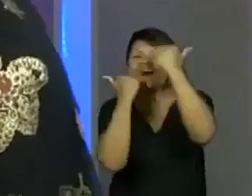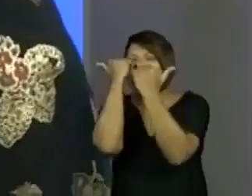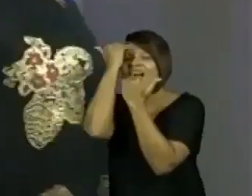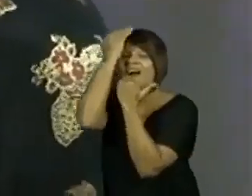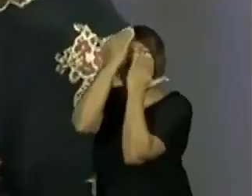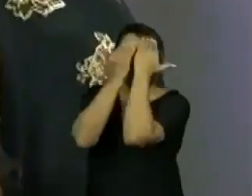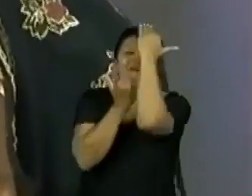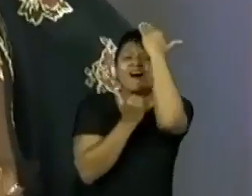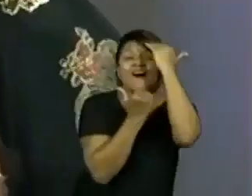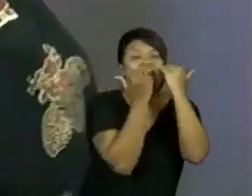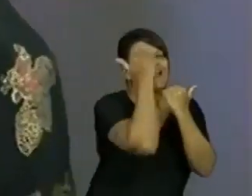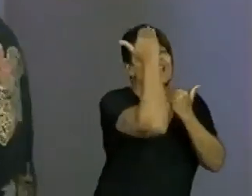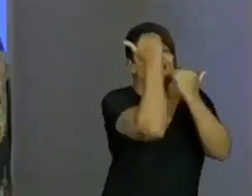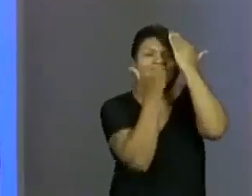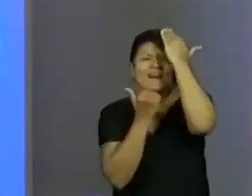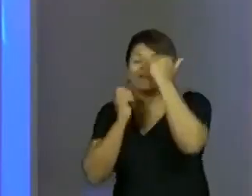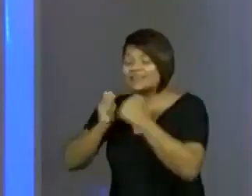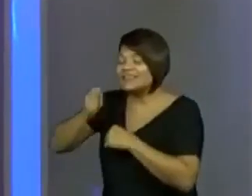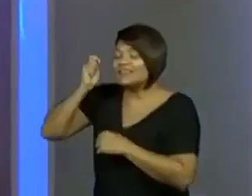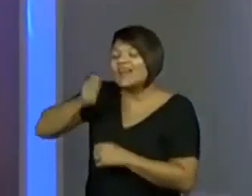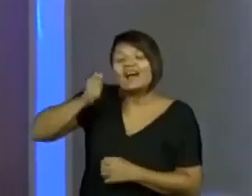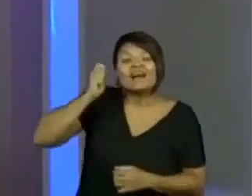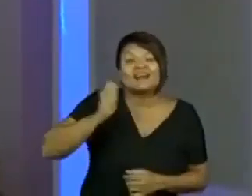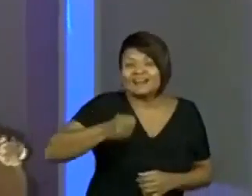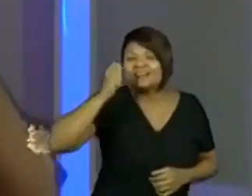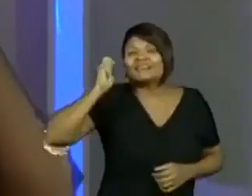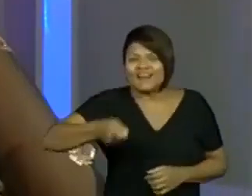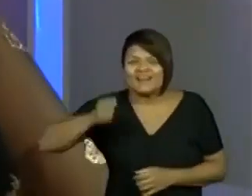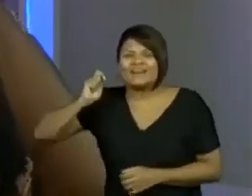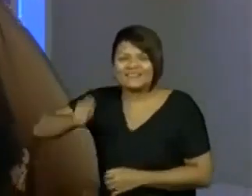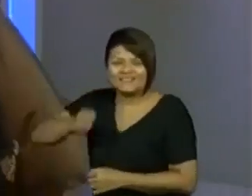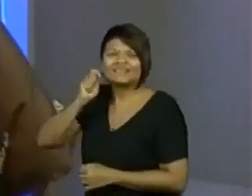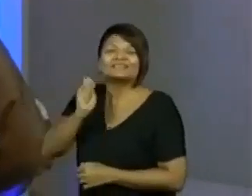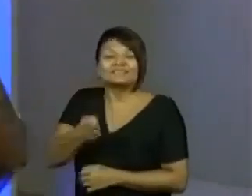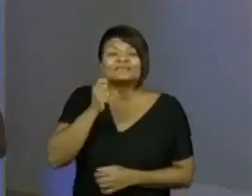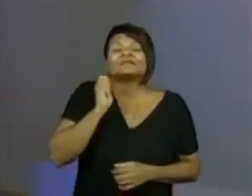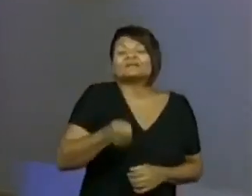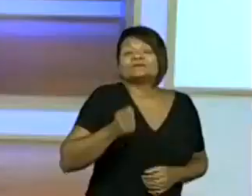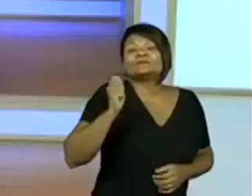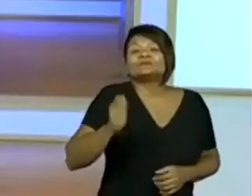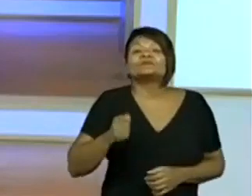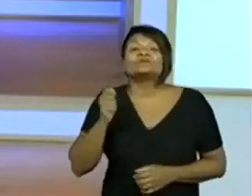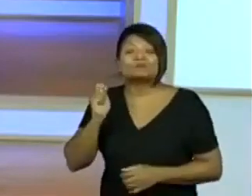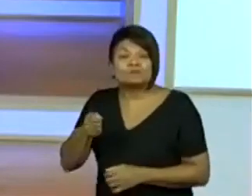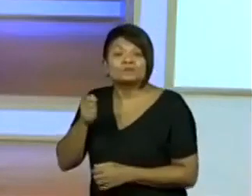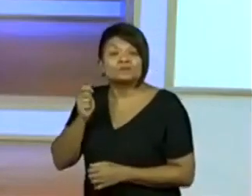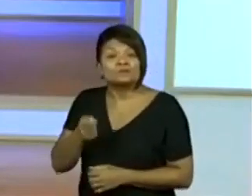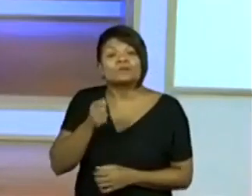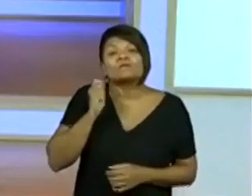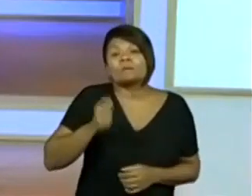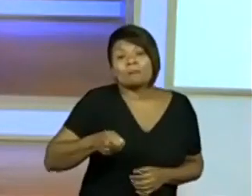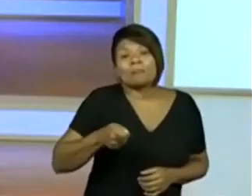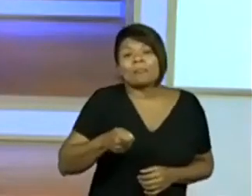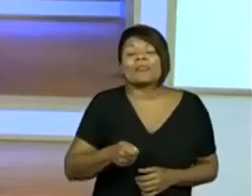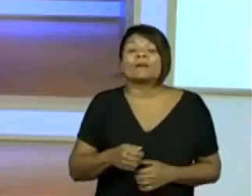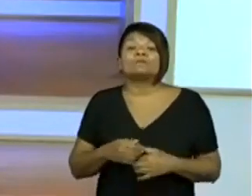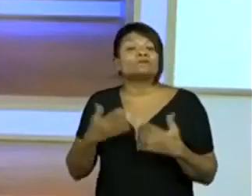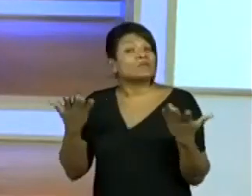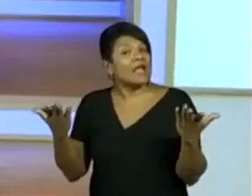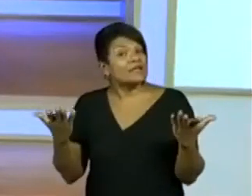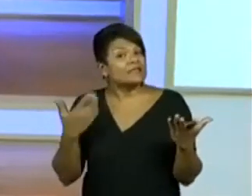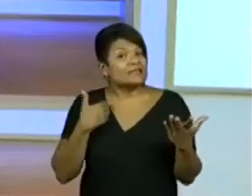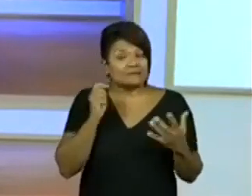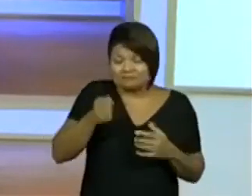oi, eu, oi, oi, oi, eu, ah. E as